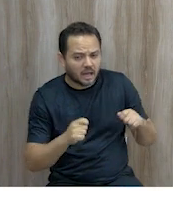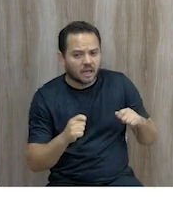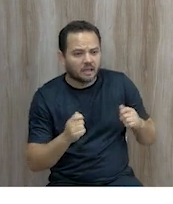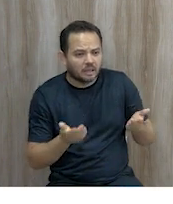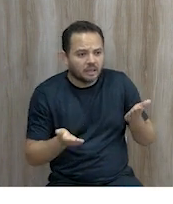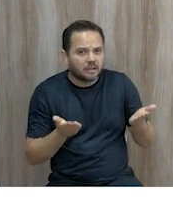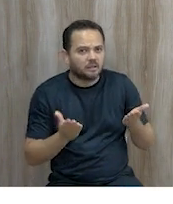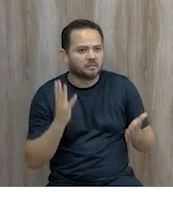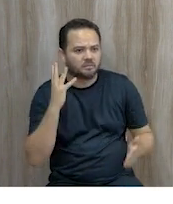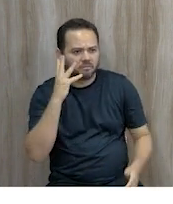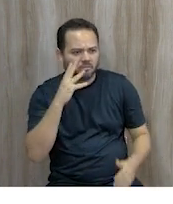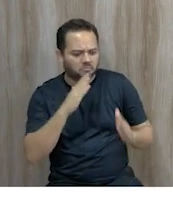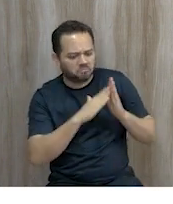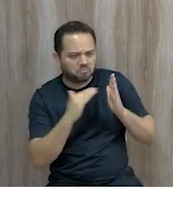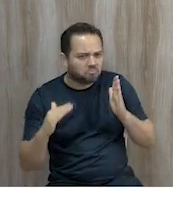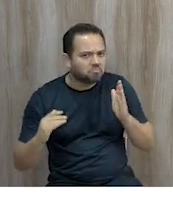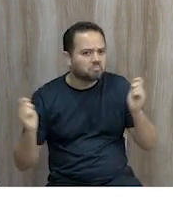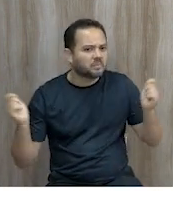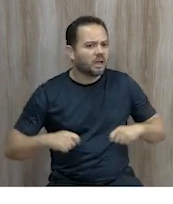para esse paciente?